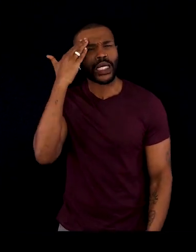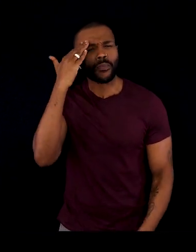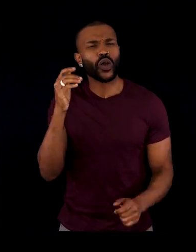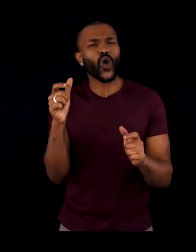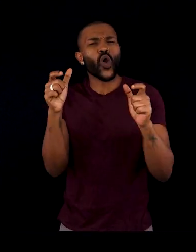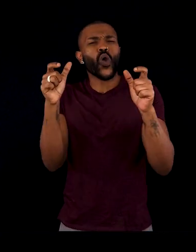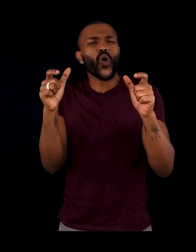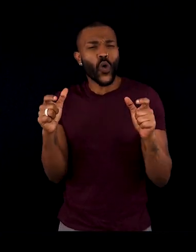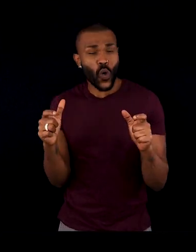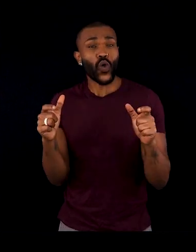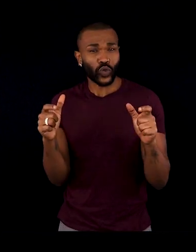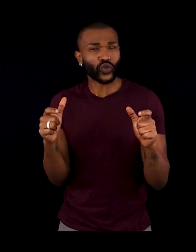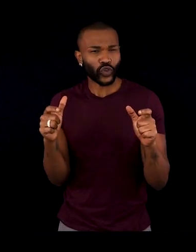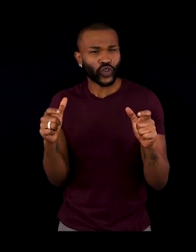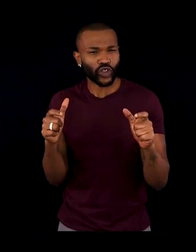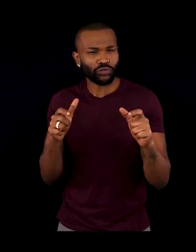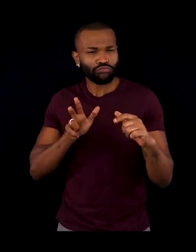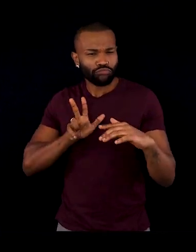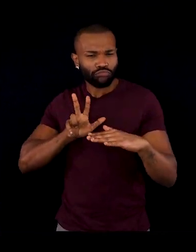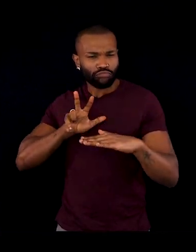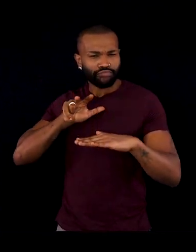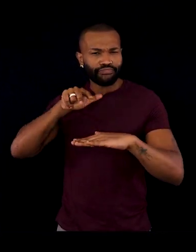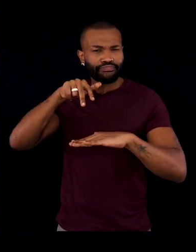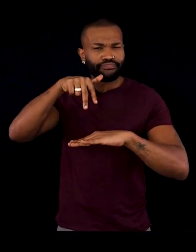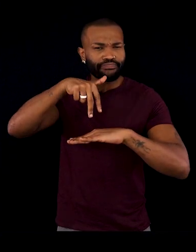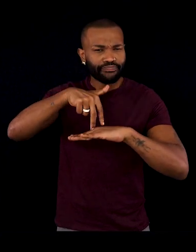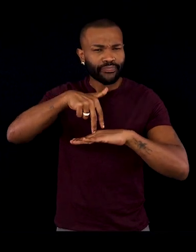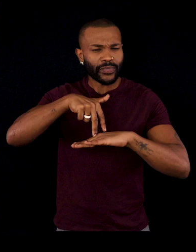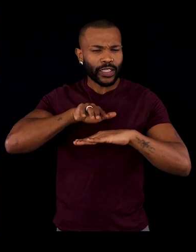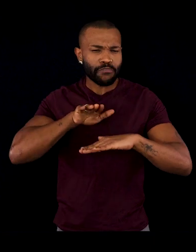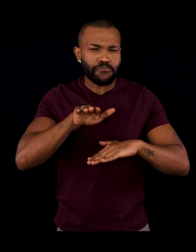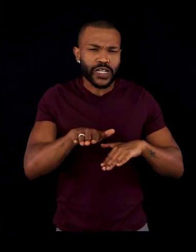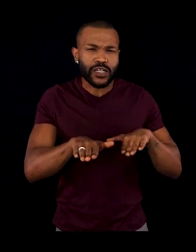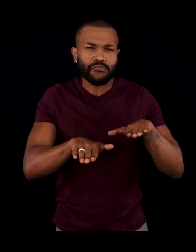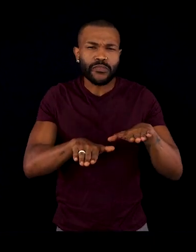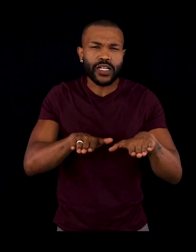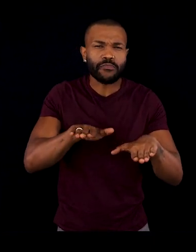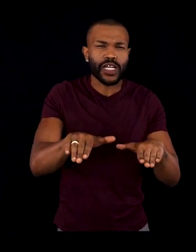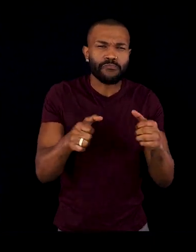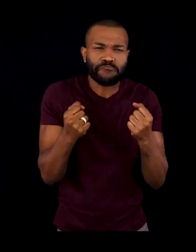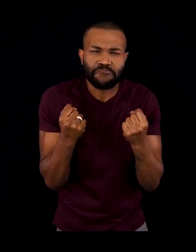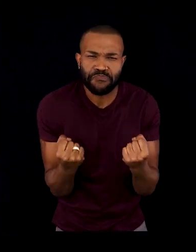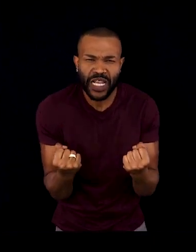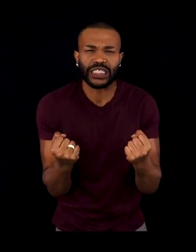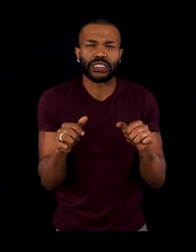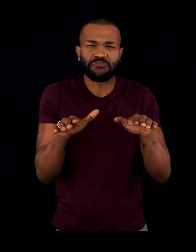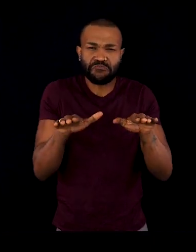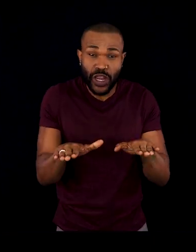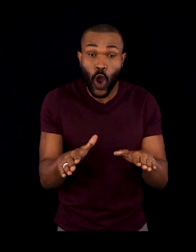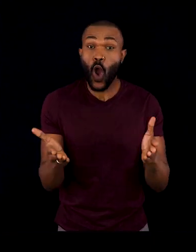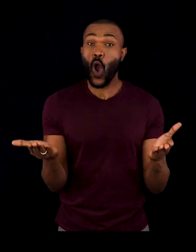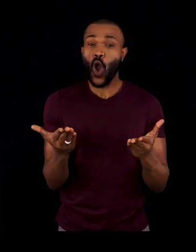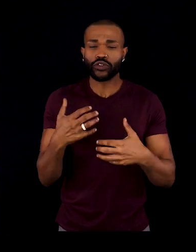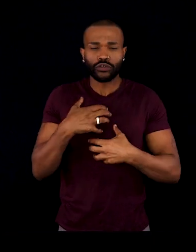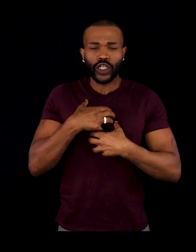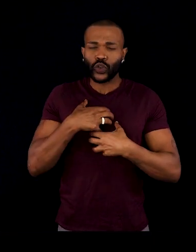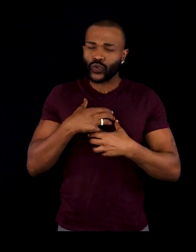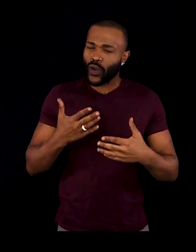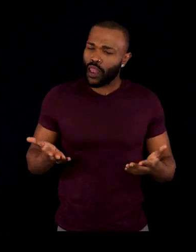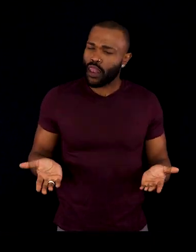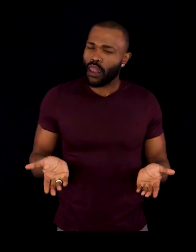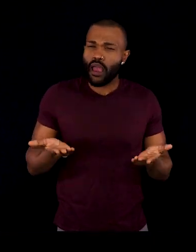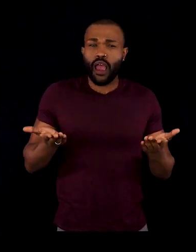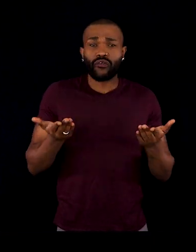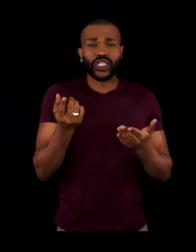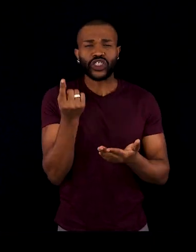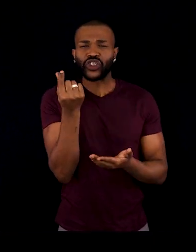que resvala se o passo da gente pesa. Hoje, que sou homem leve,